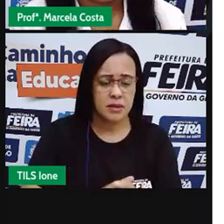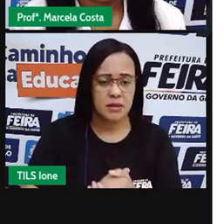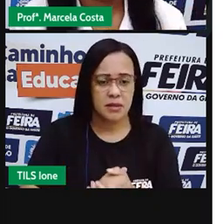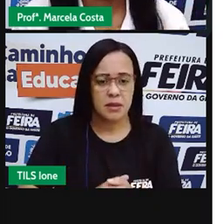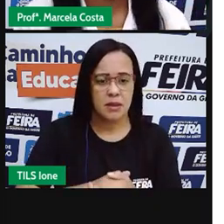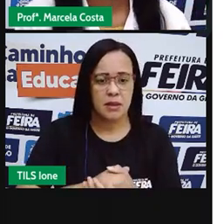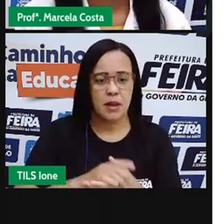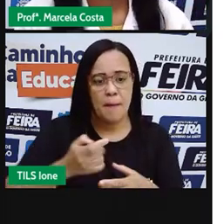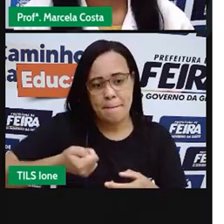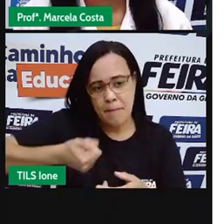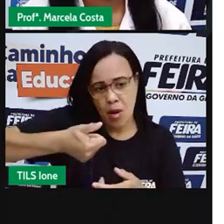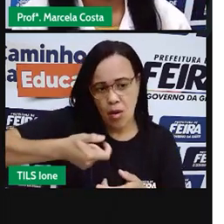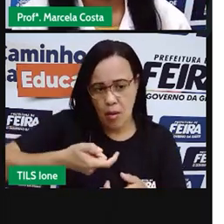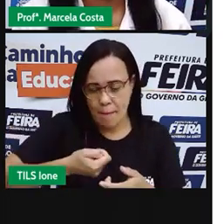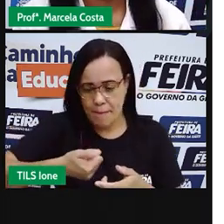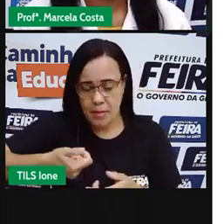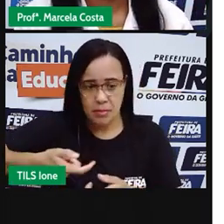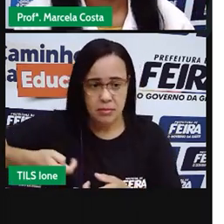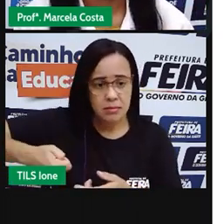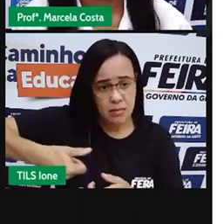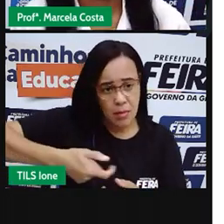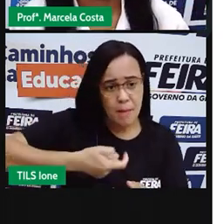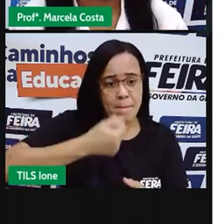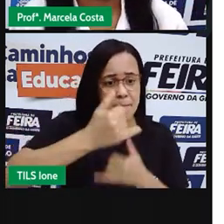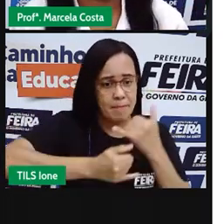bolinhas de gude, pode ser